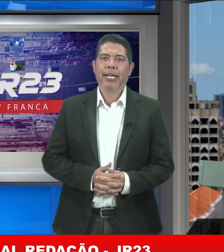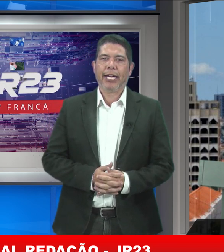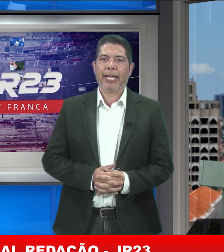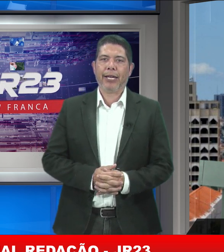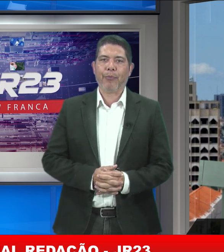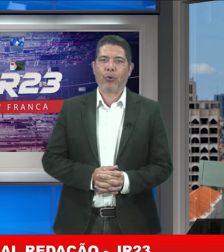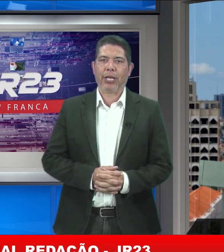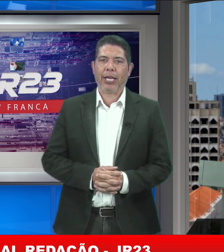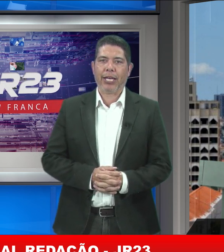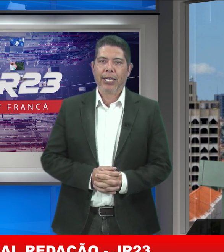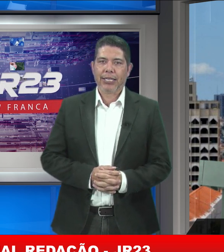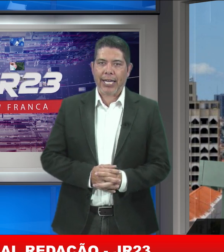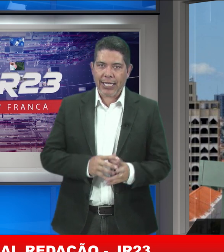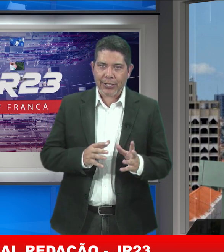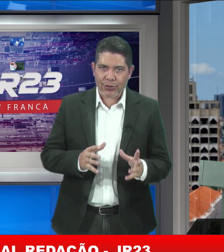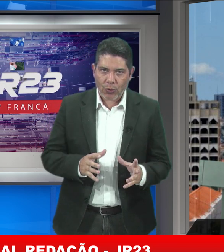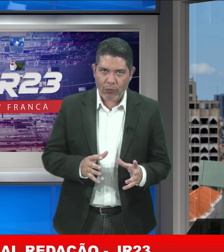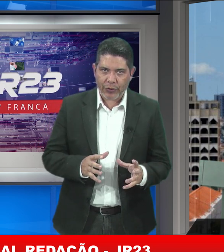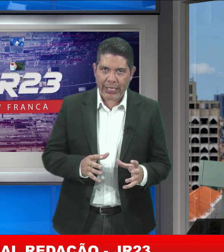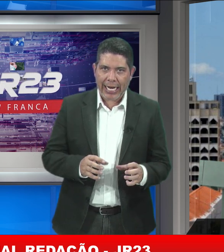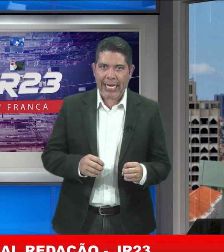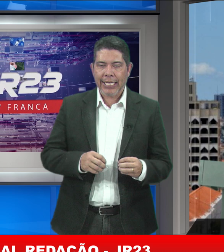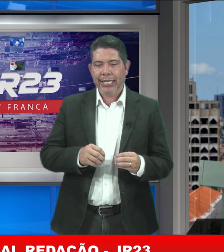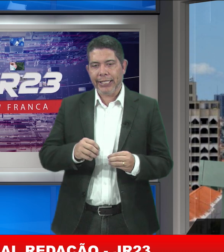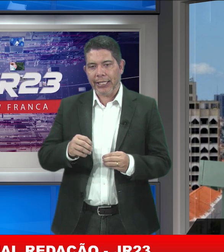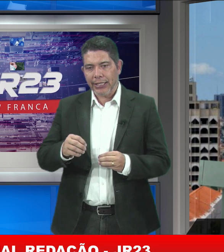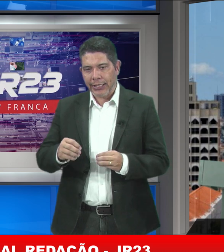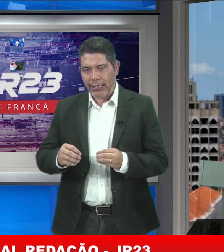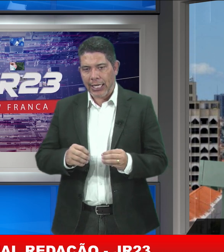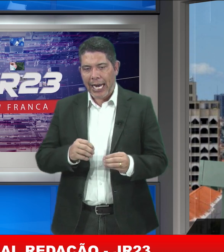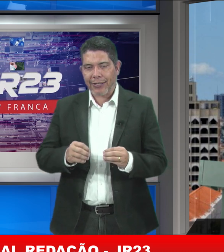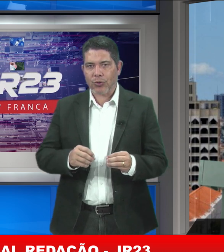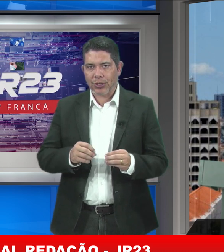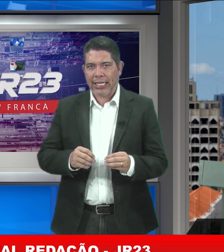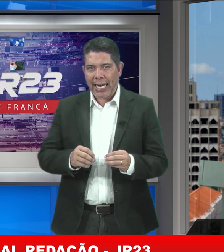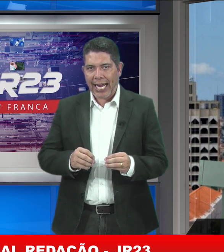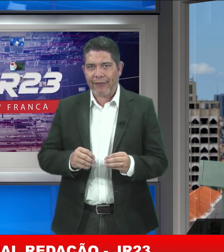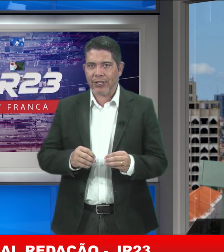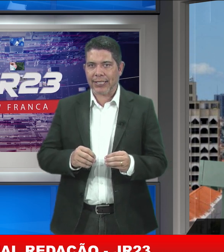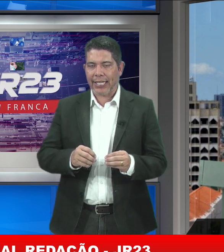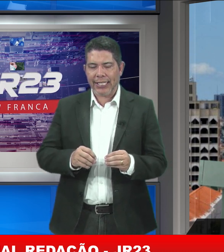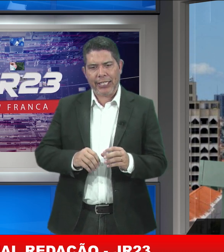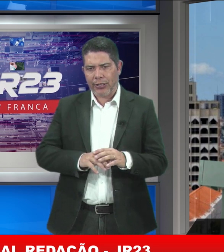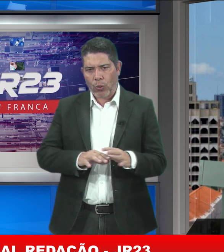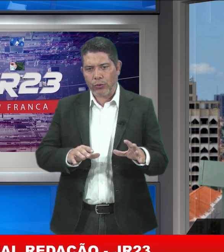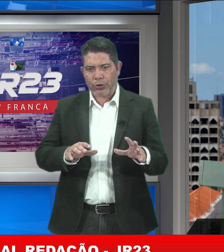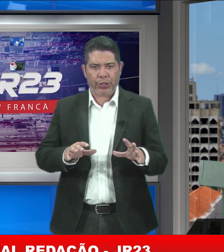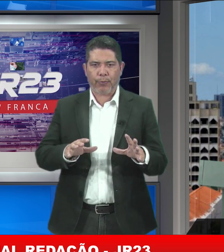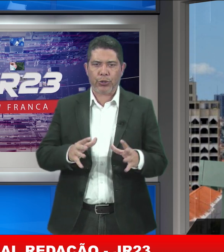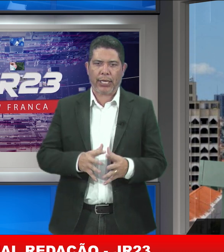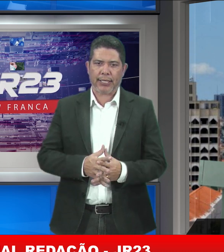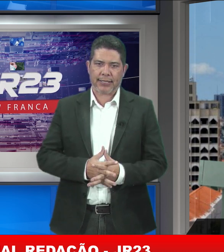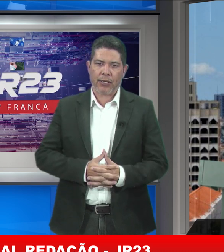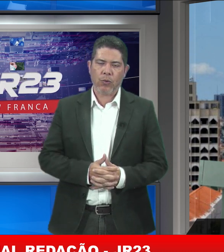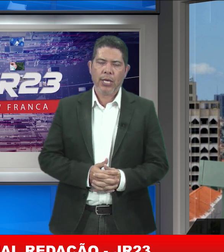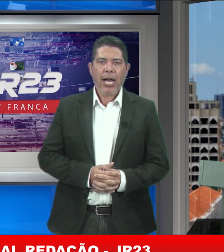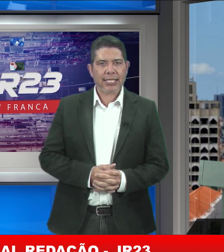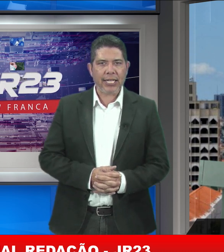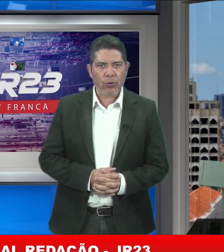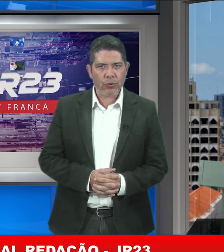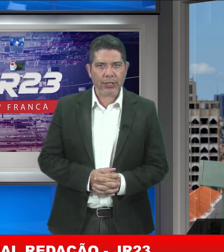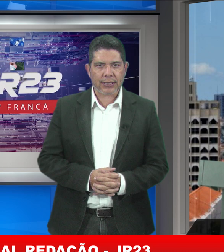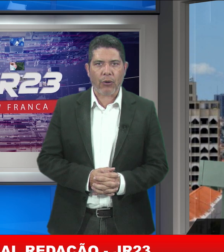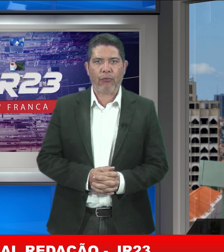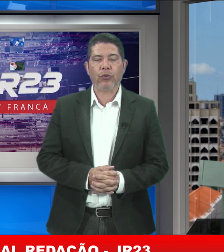mulheres, porque tem que desconfiar e em casos graves aí, todo tipo de agressão,